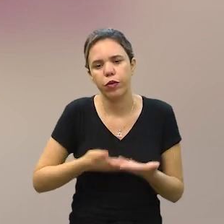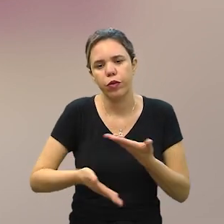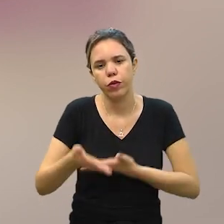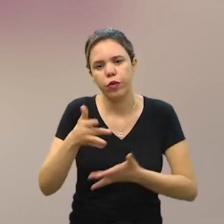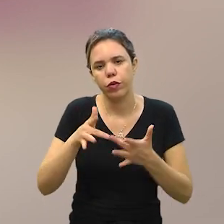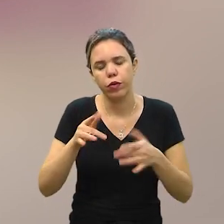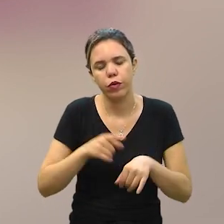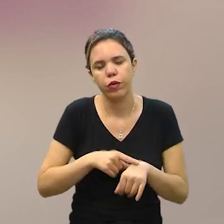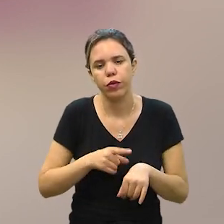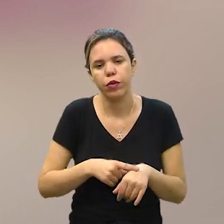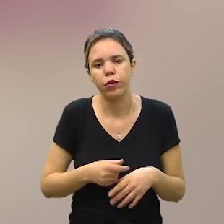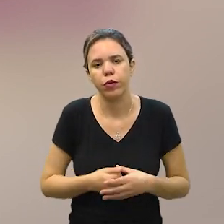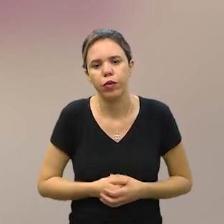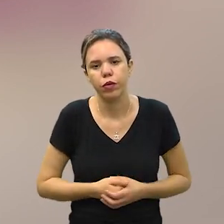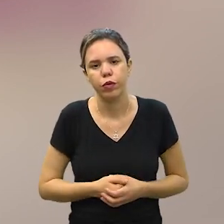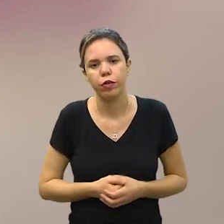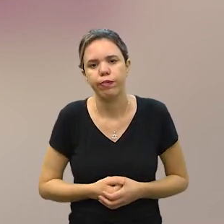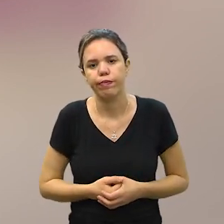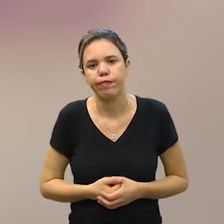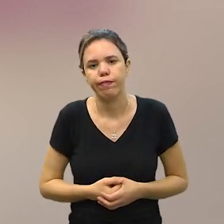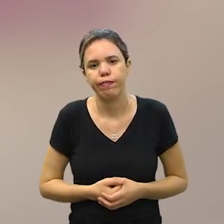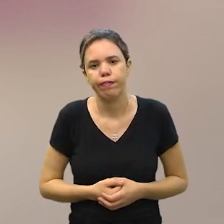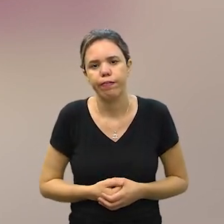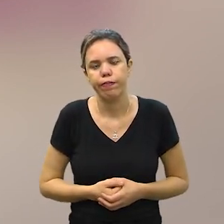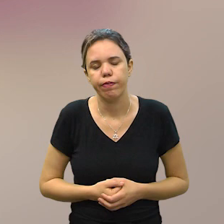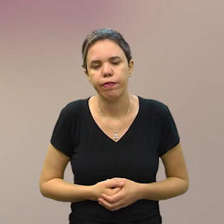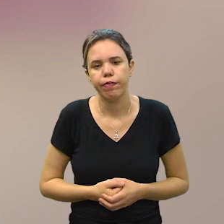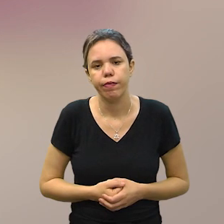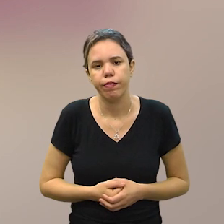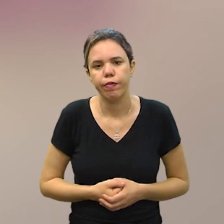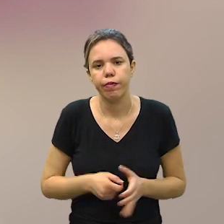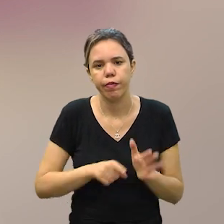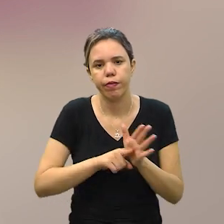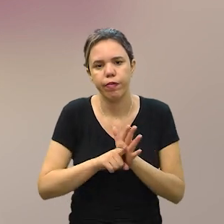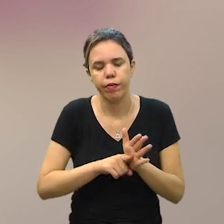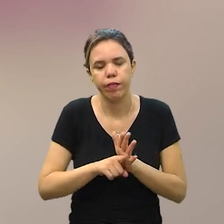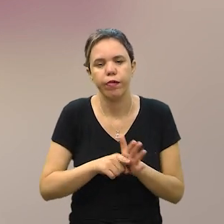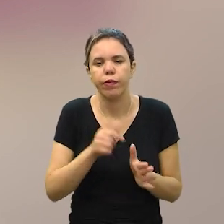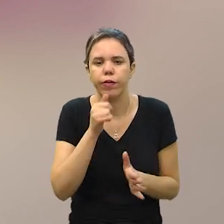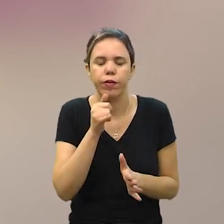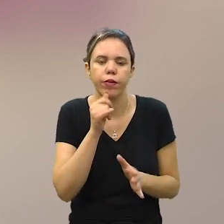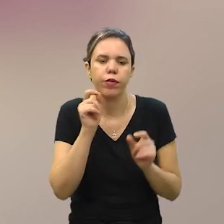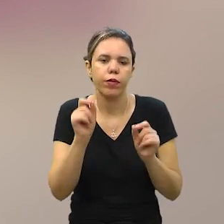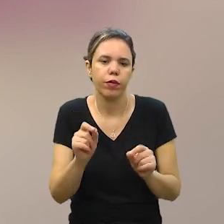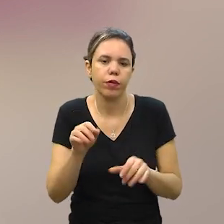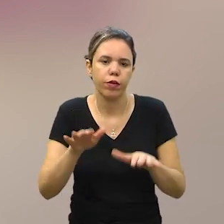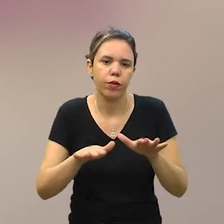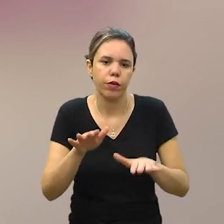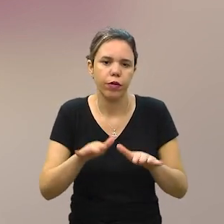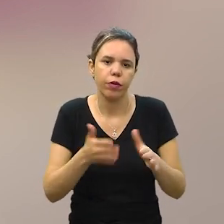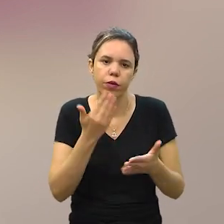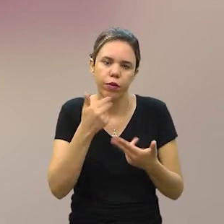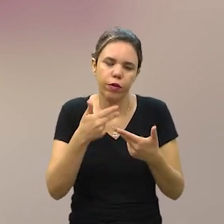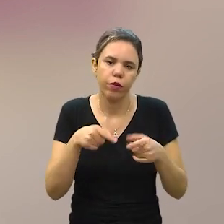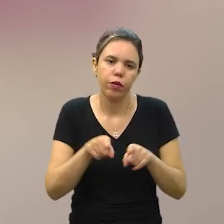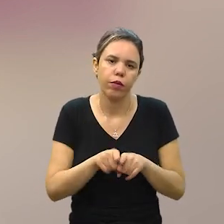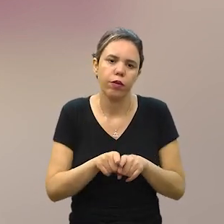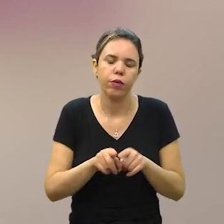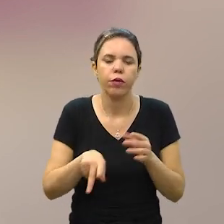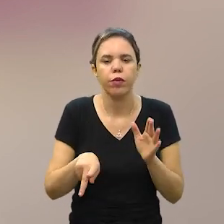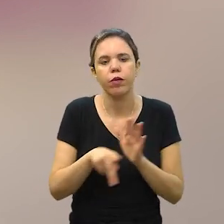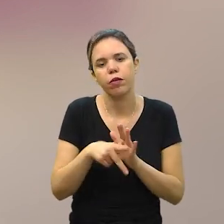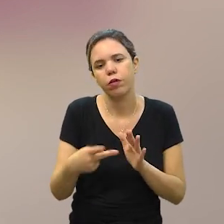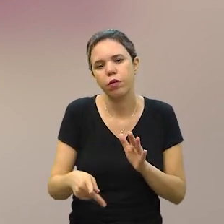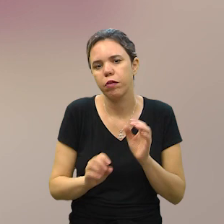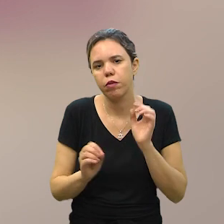se relacionar nesse momento, né? E aonde que ela vai buscar ali, às vezes alimentando